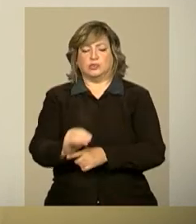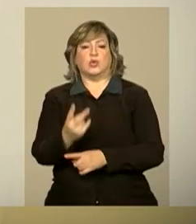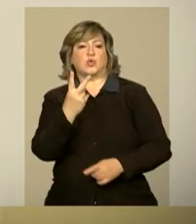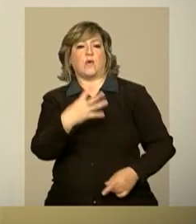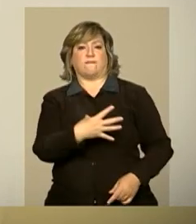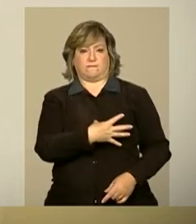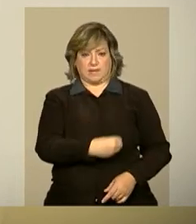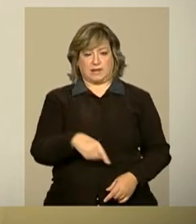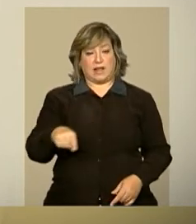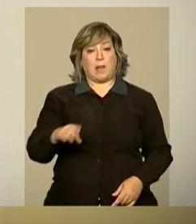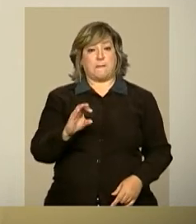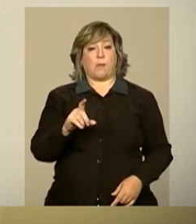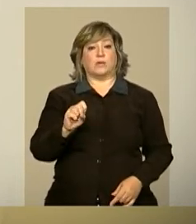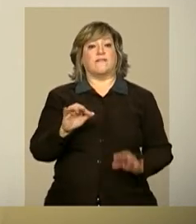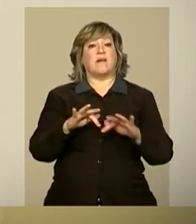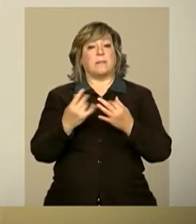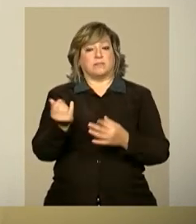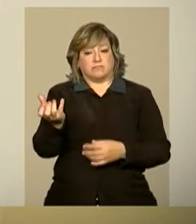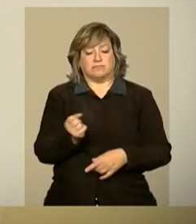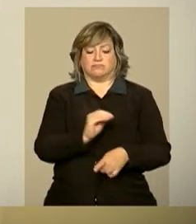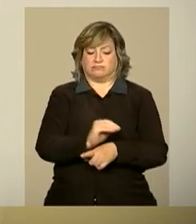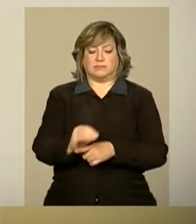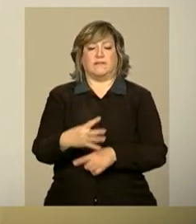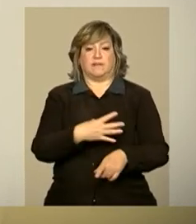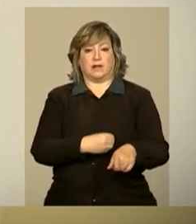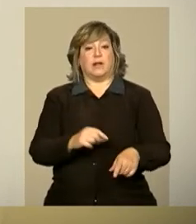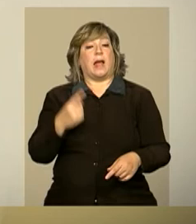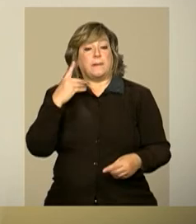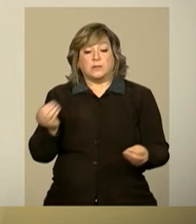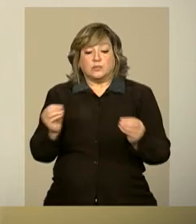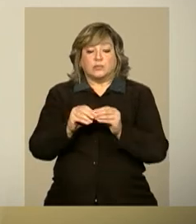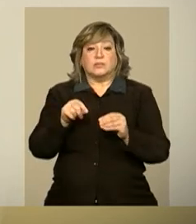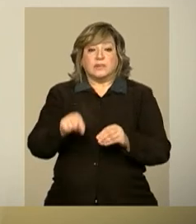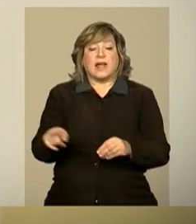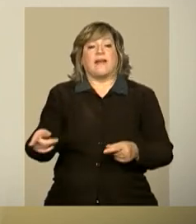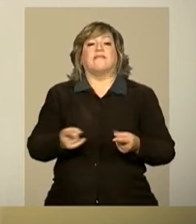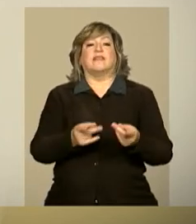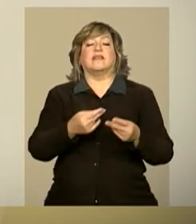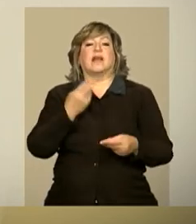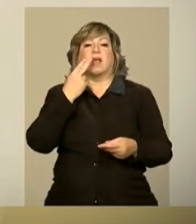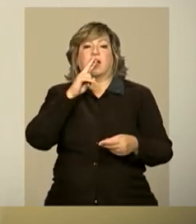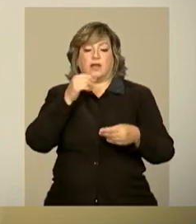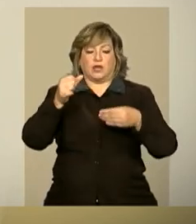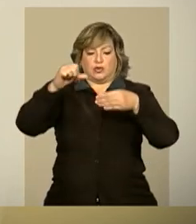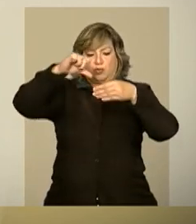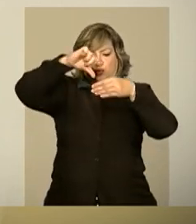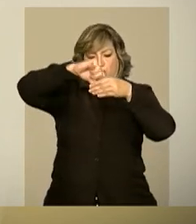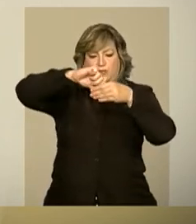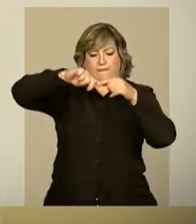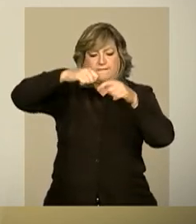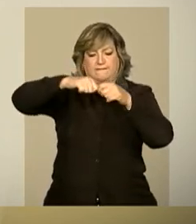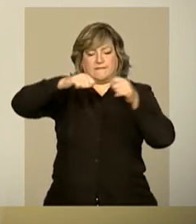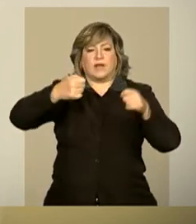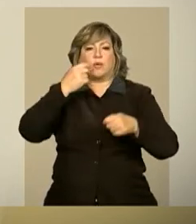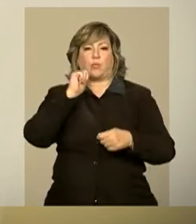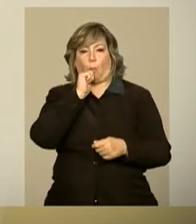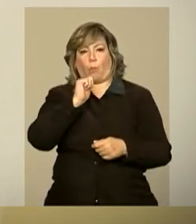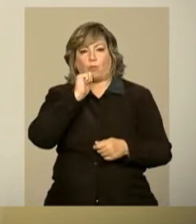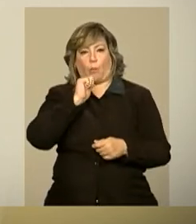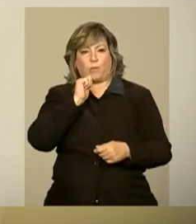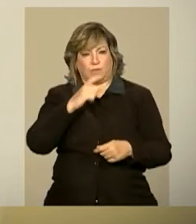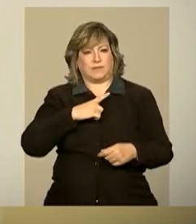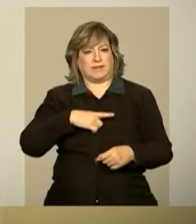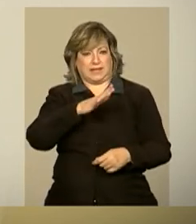filhos com ajuda do Bolsa Família para colocar mais dinheiro em casa ela vendia dindin aquele picolé de saquinho que as crianças